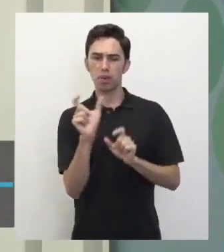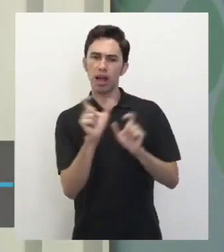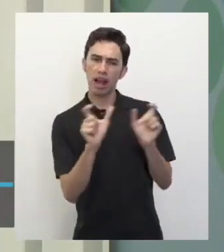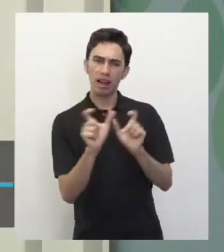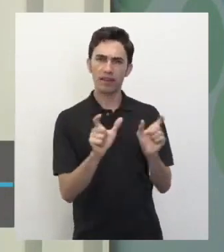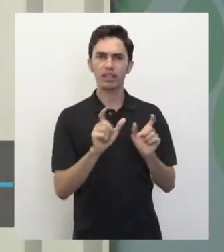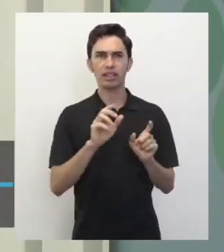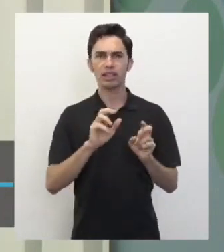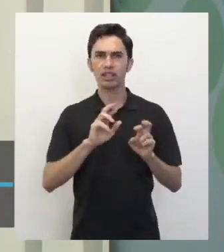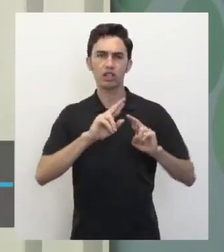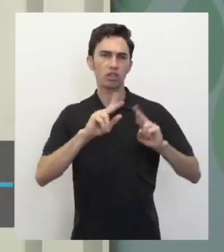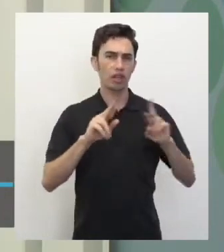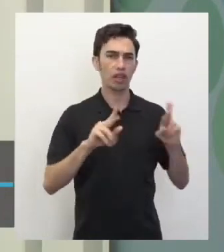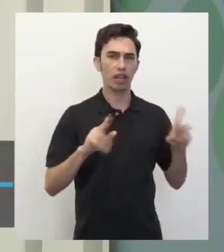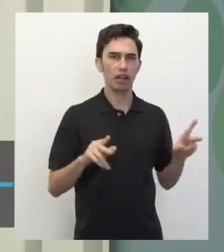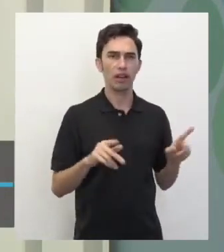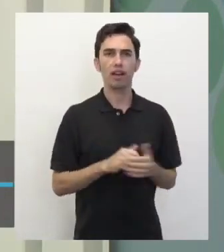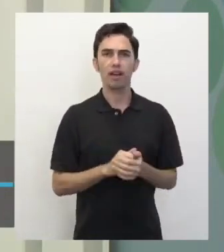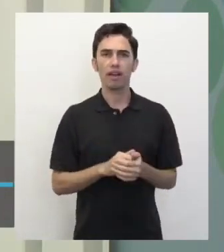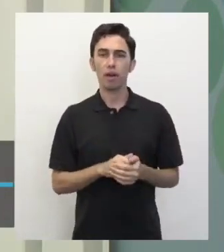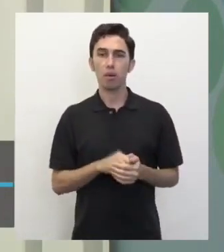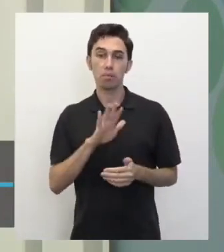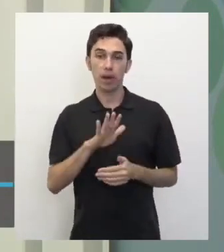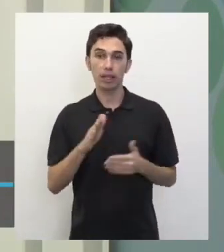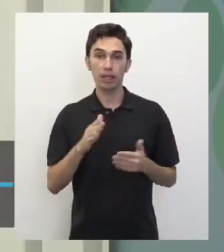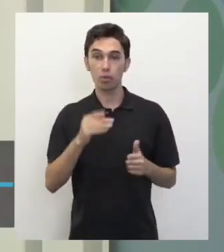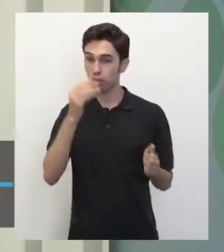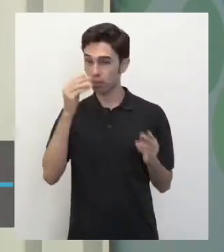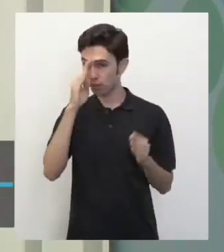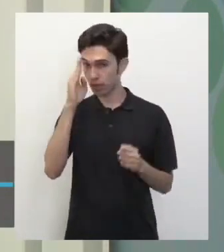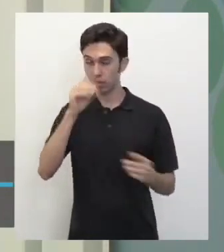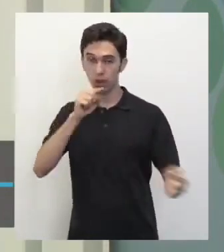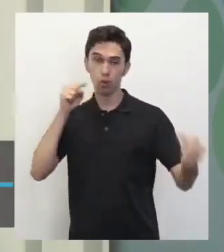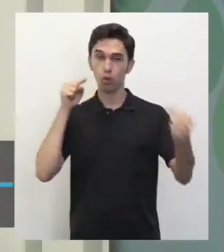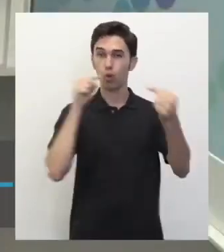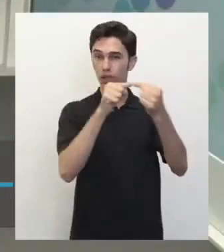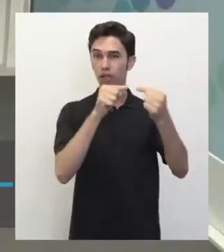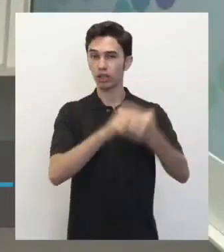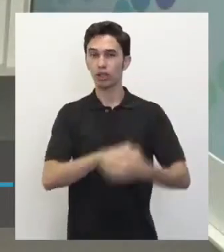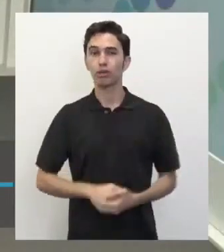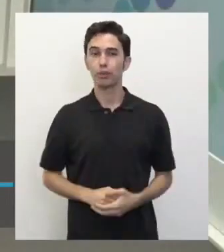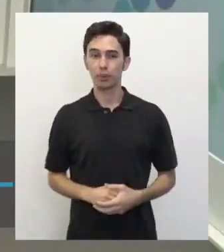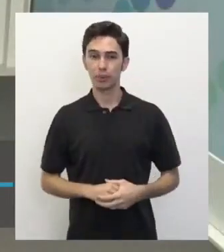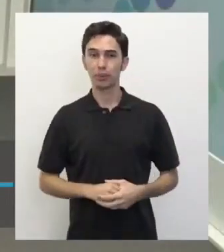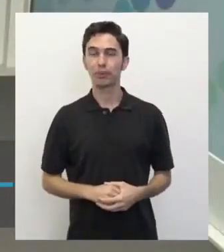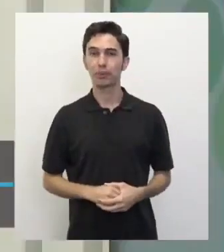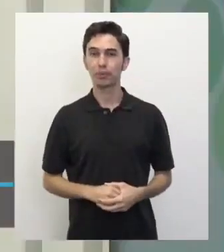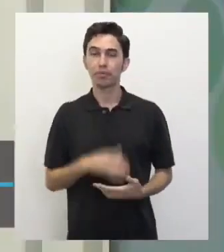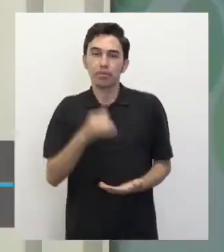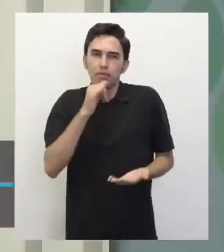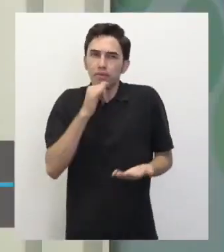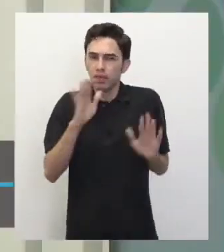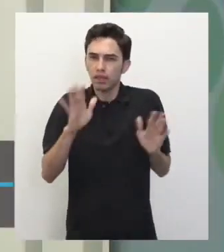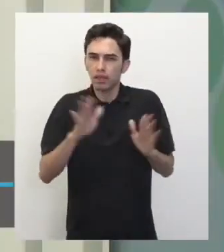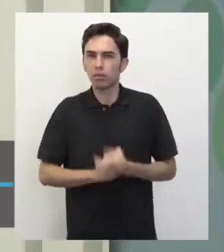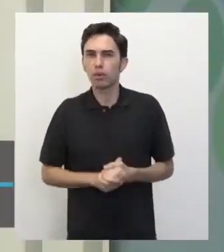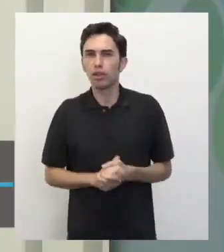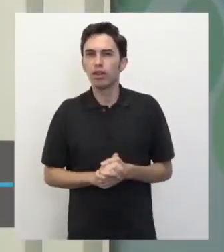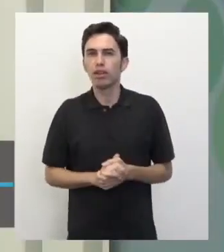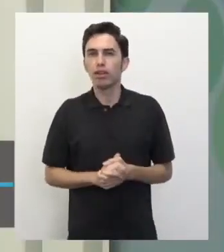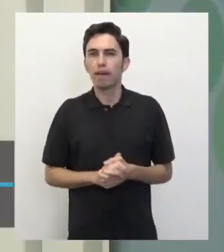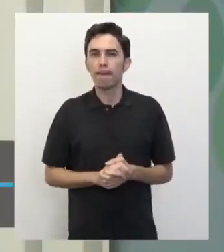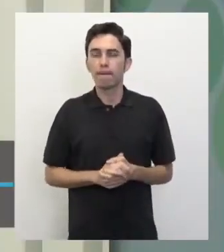a objetividade, que é a informação. Por exemplo, vamos supor que eu chegue para você e diga,